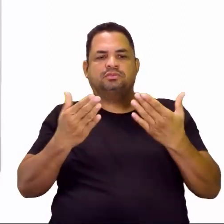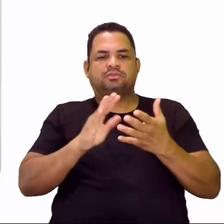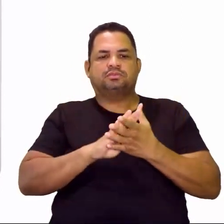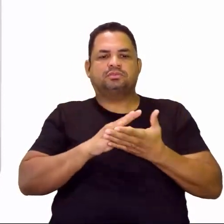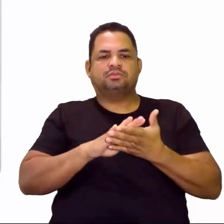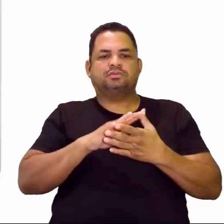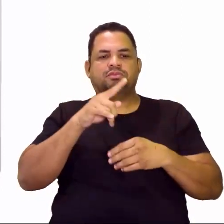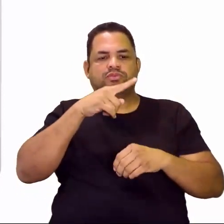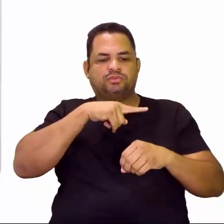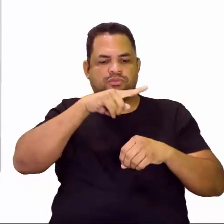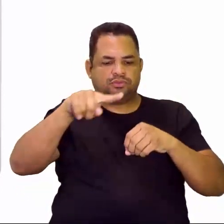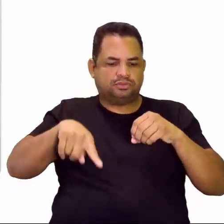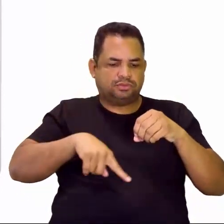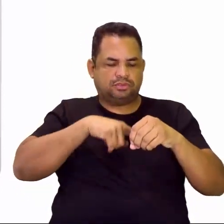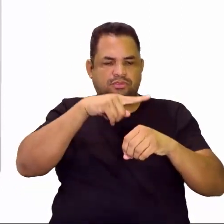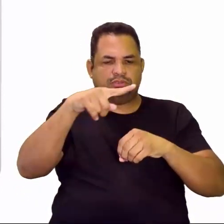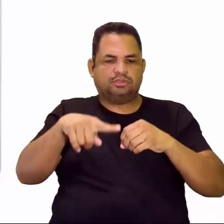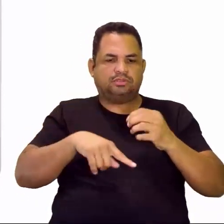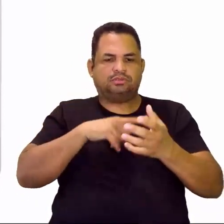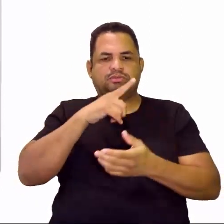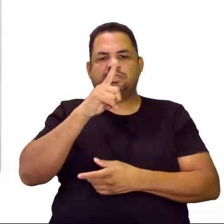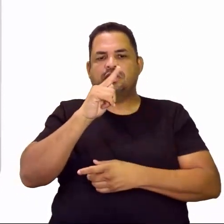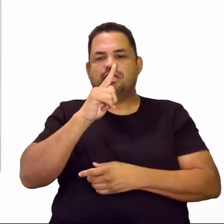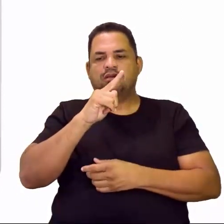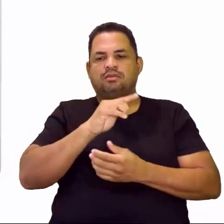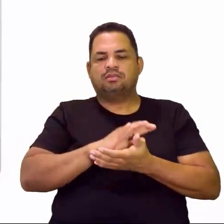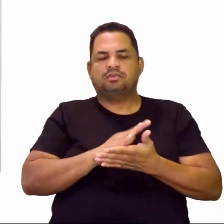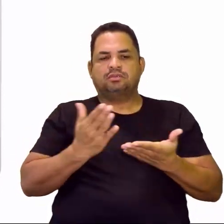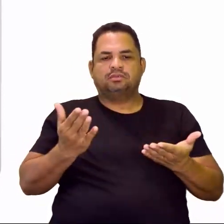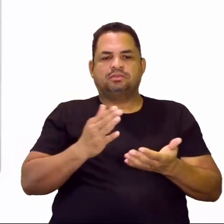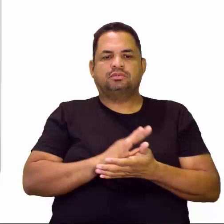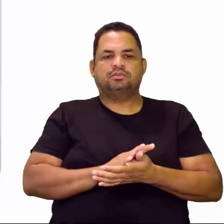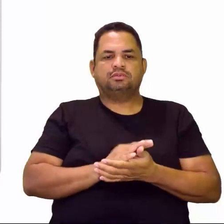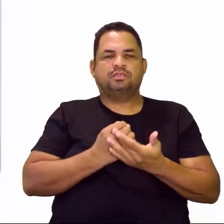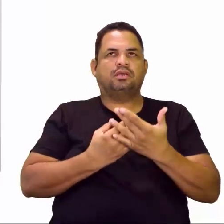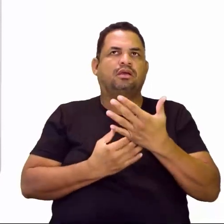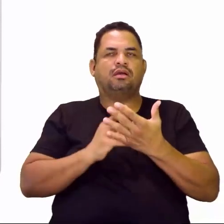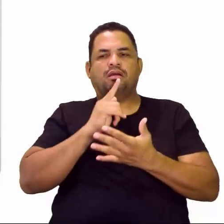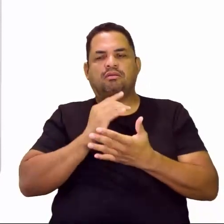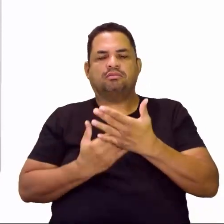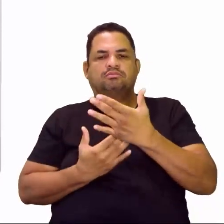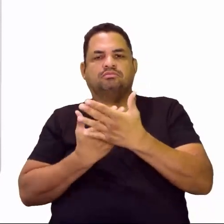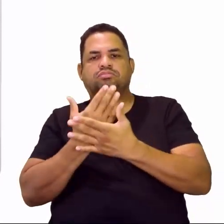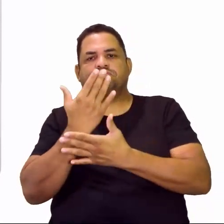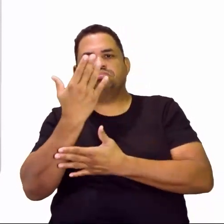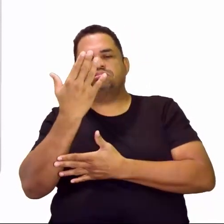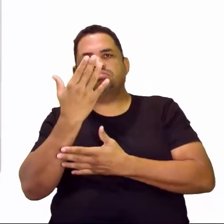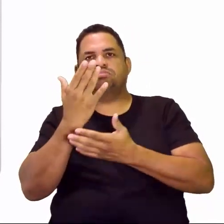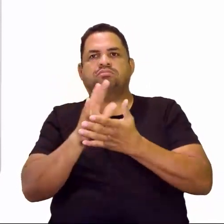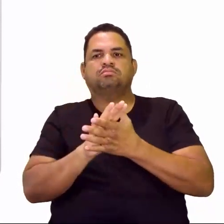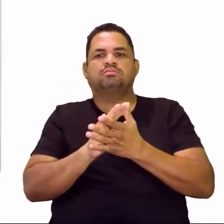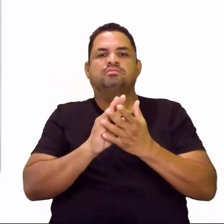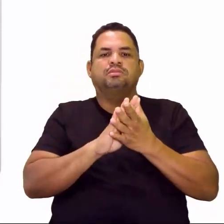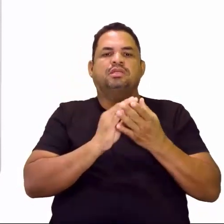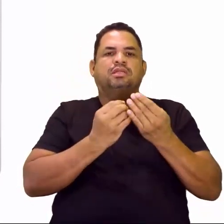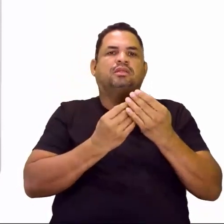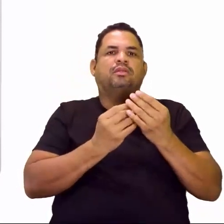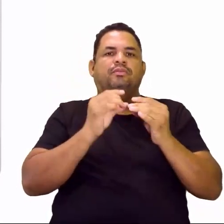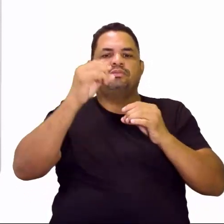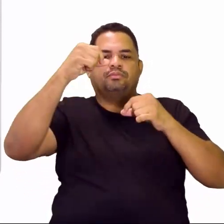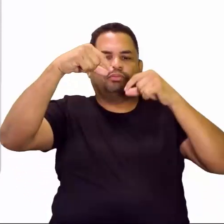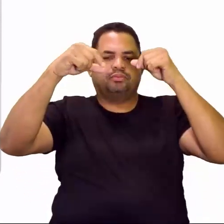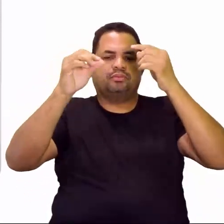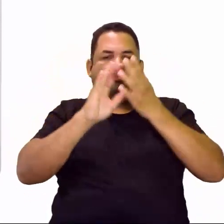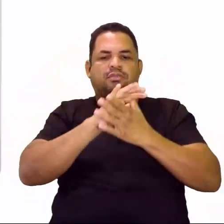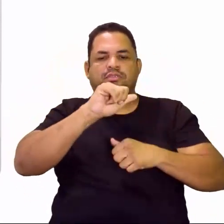E os ciclos da água, né, que existe na natureza. Então, a água evapora, a água ela condensa, a